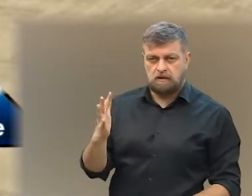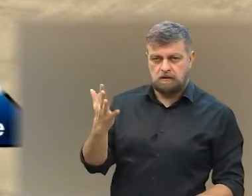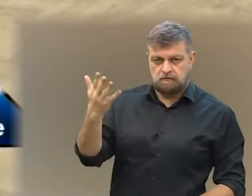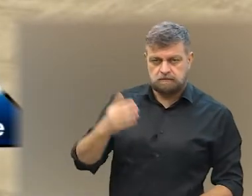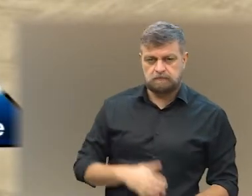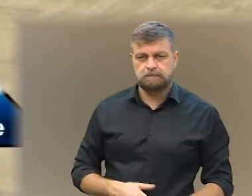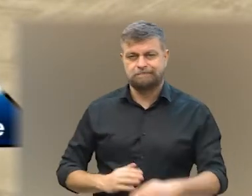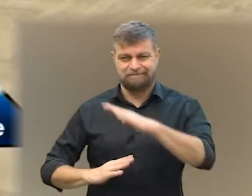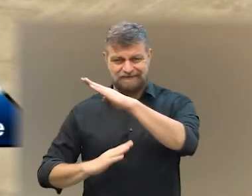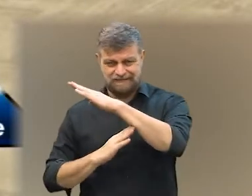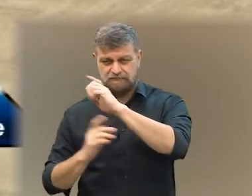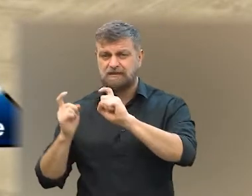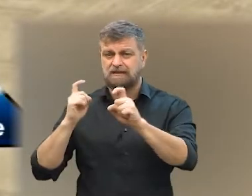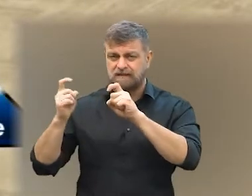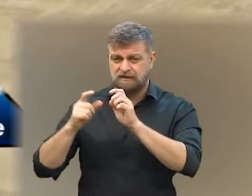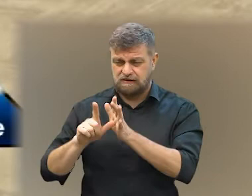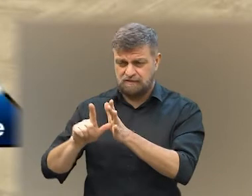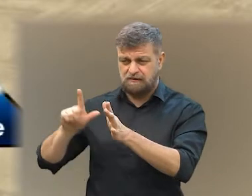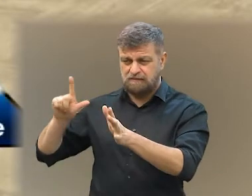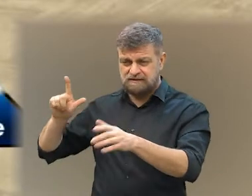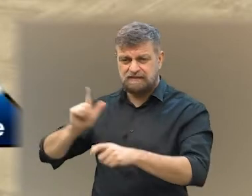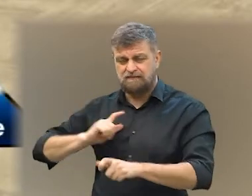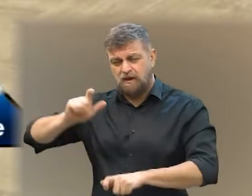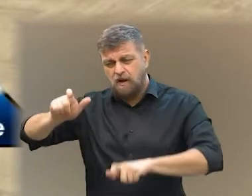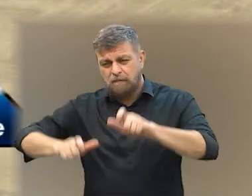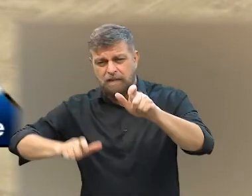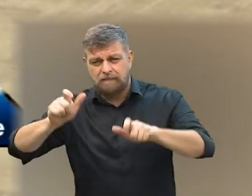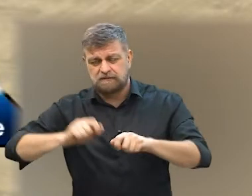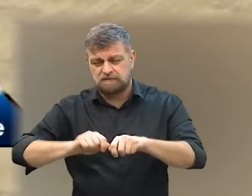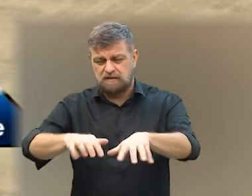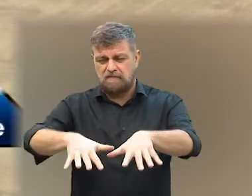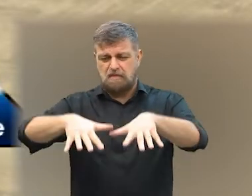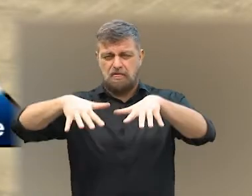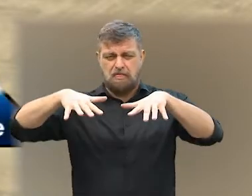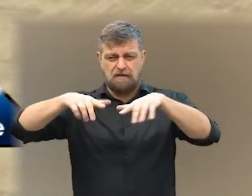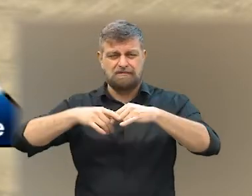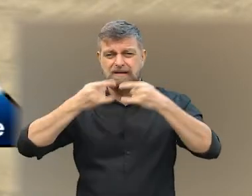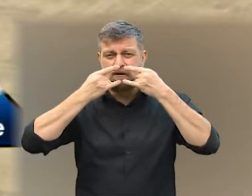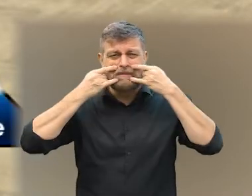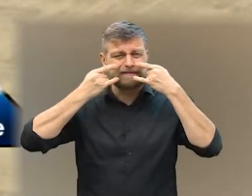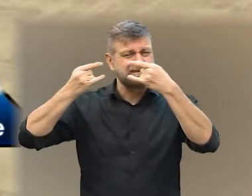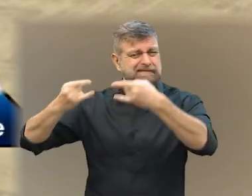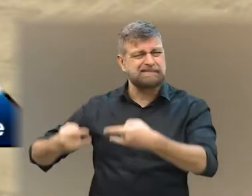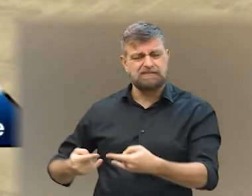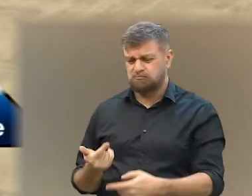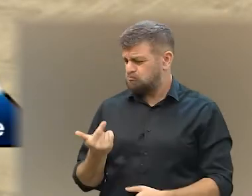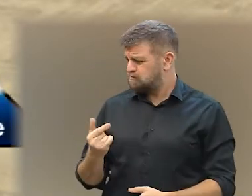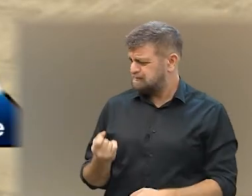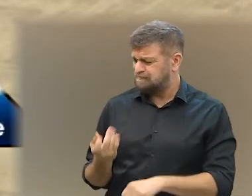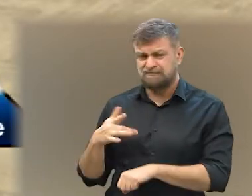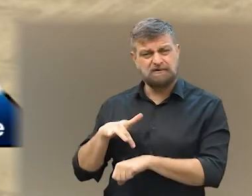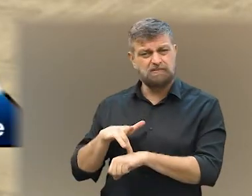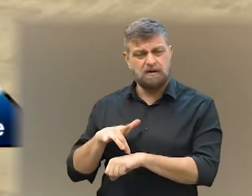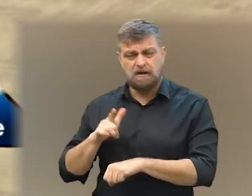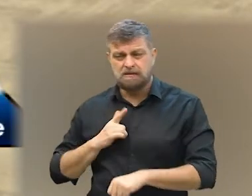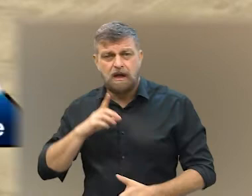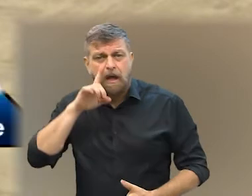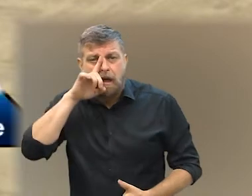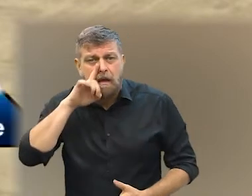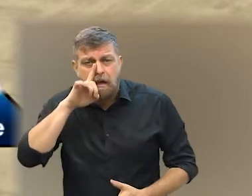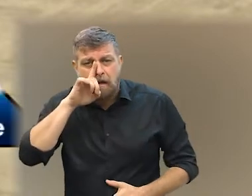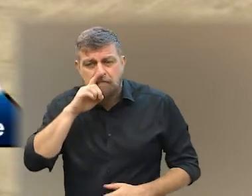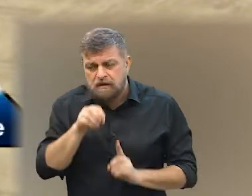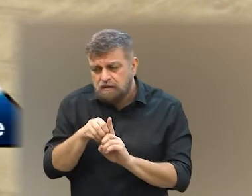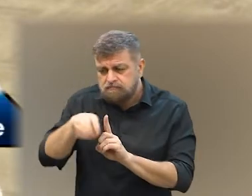aconteceu na sessão passada, algumas pessoas que aqui se dirigiram sem máscara, colocando